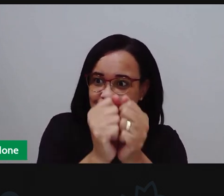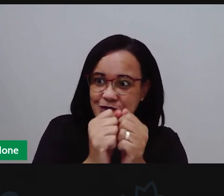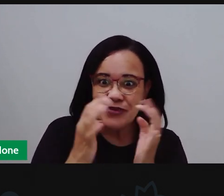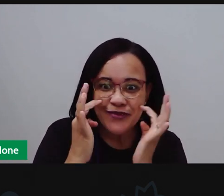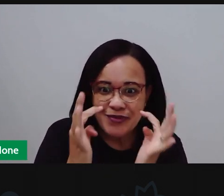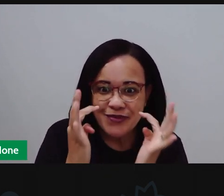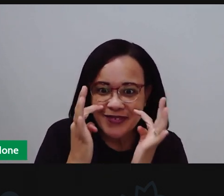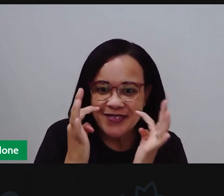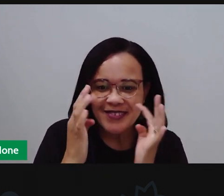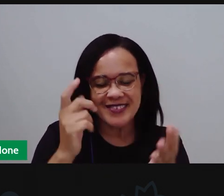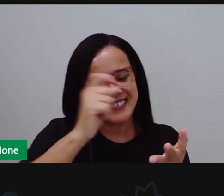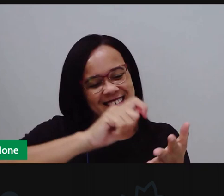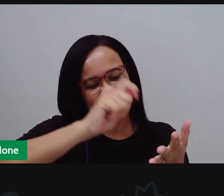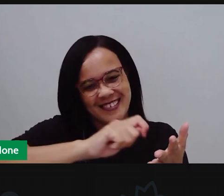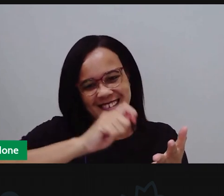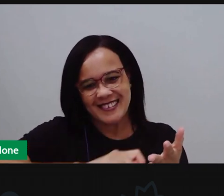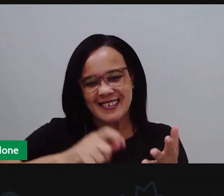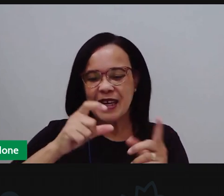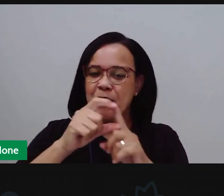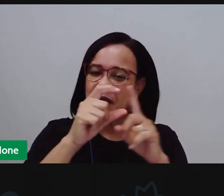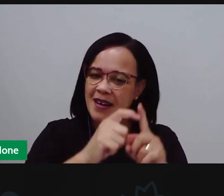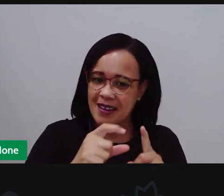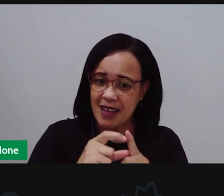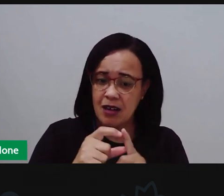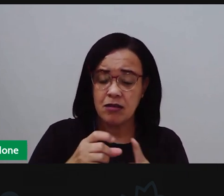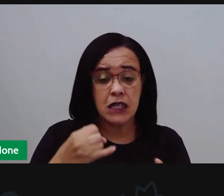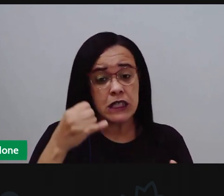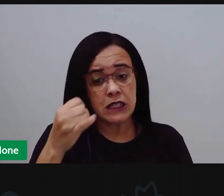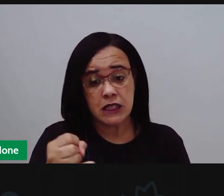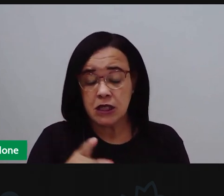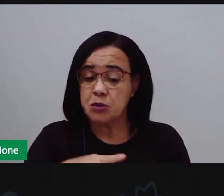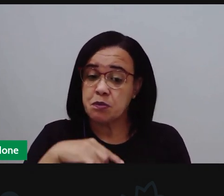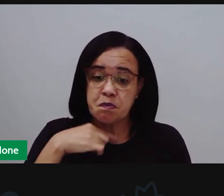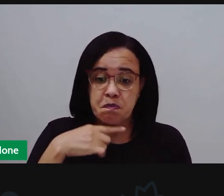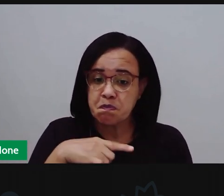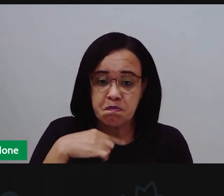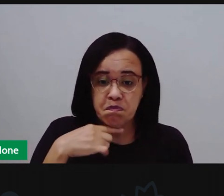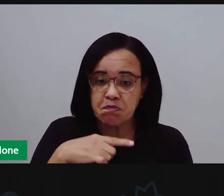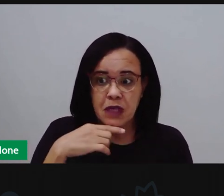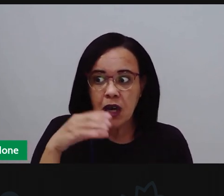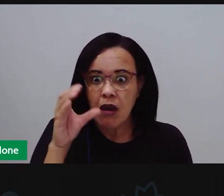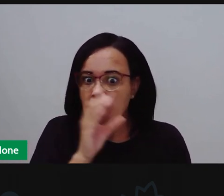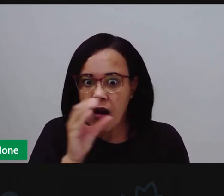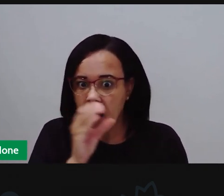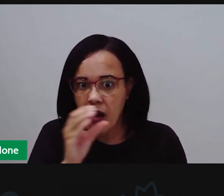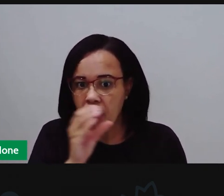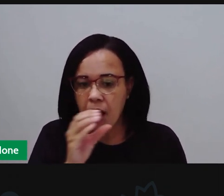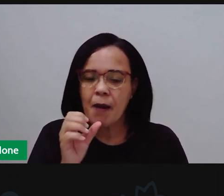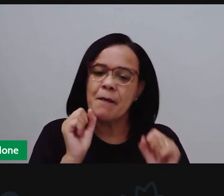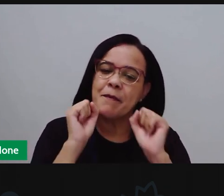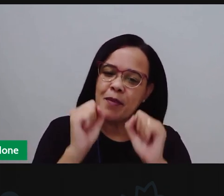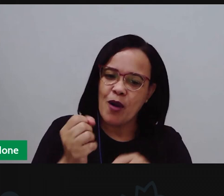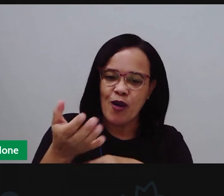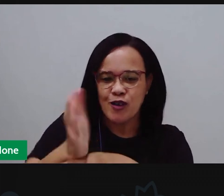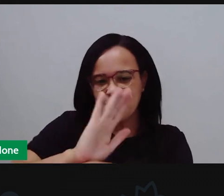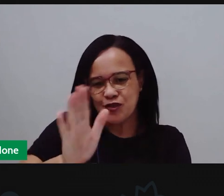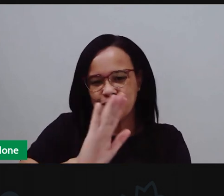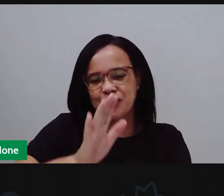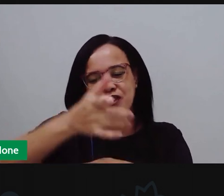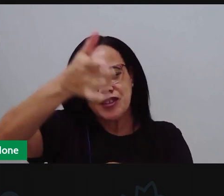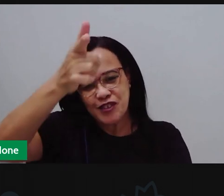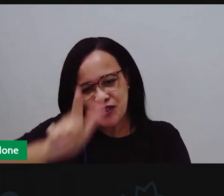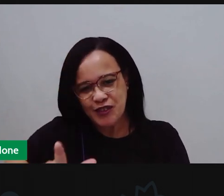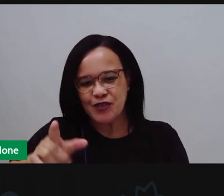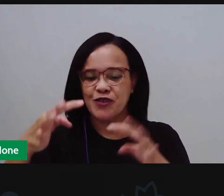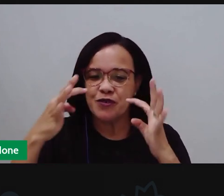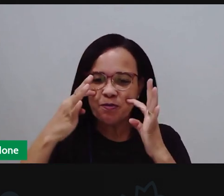das palavras. Se você não conseguiu, porque foi rápido, você pode assistir o vídeo de novo,